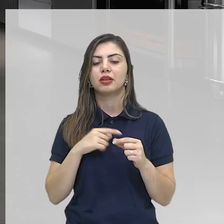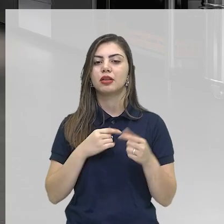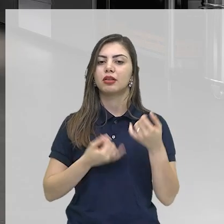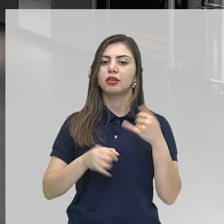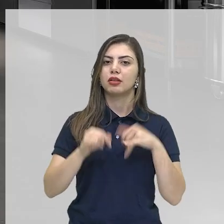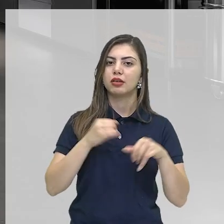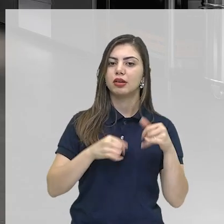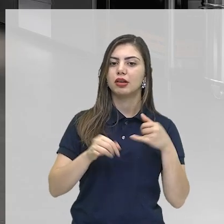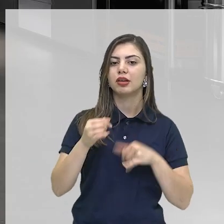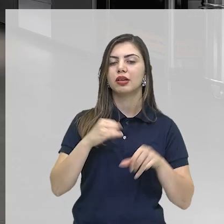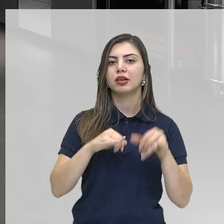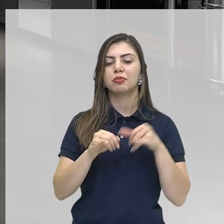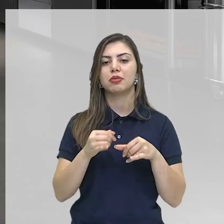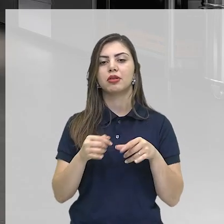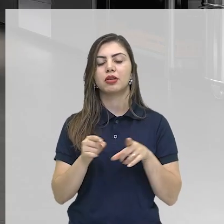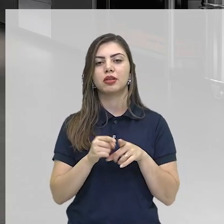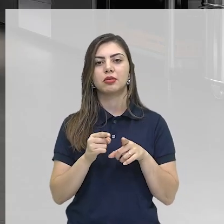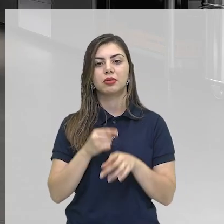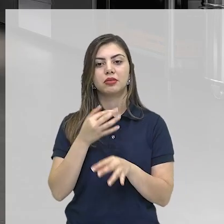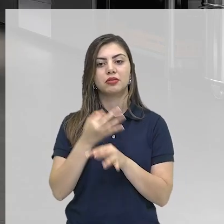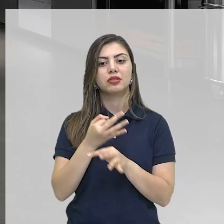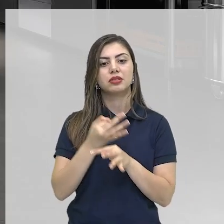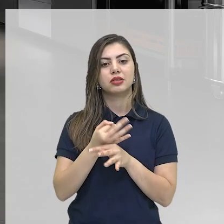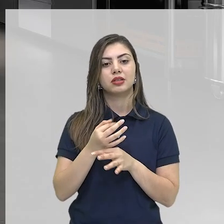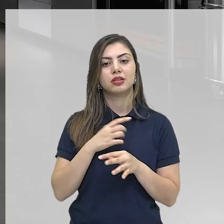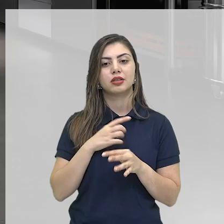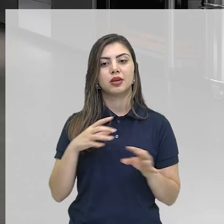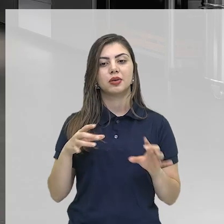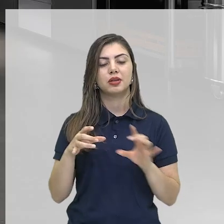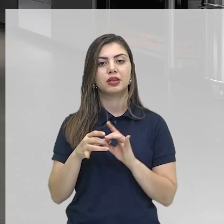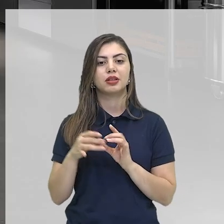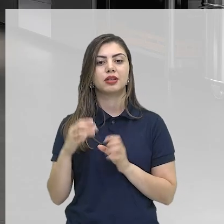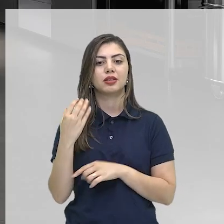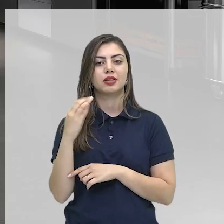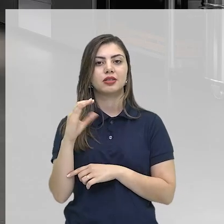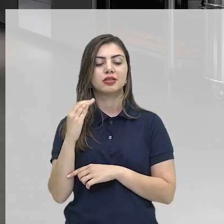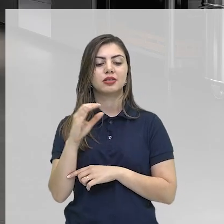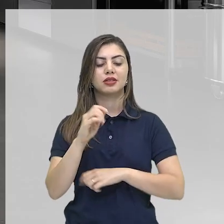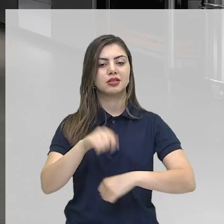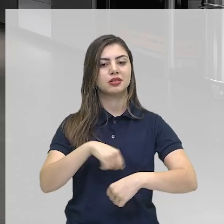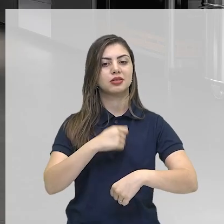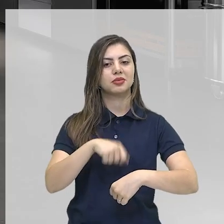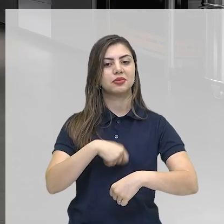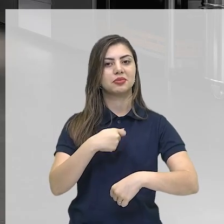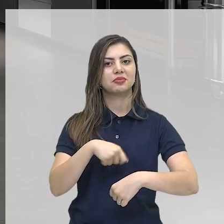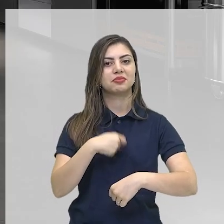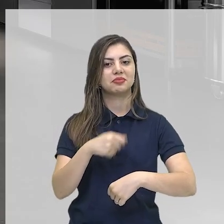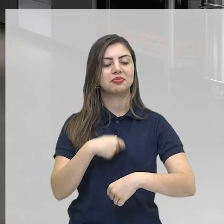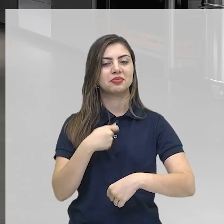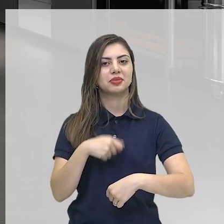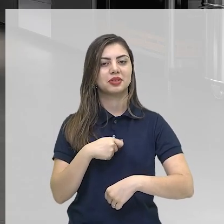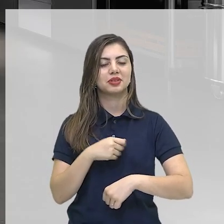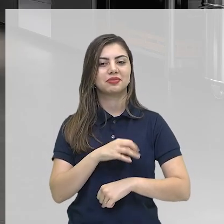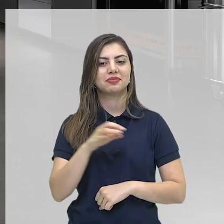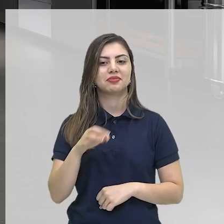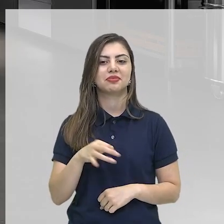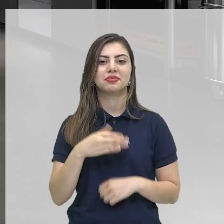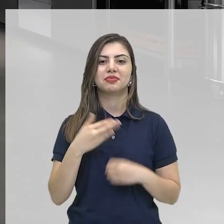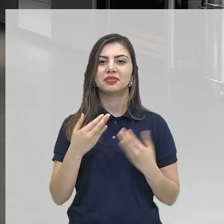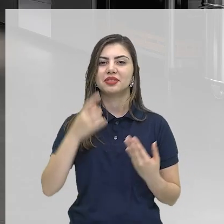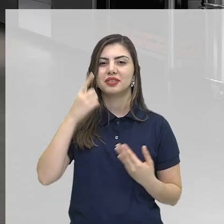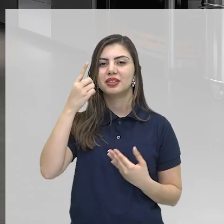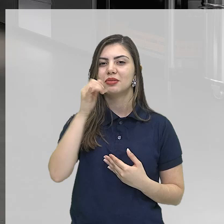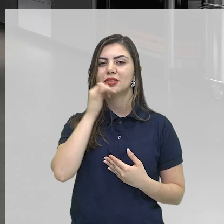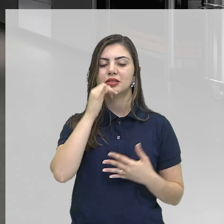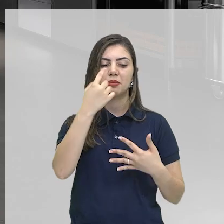quanto químicas, onde a ciência se encontra com a arte da culinária. Isso mesmo, para além dos